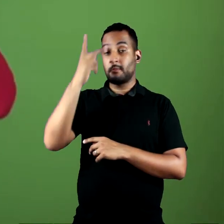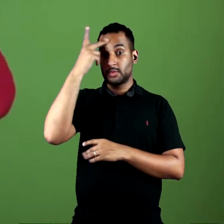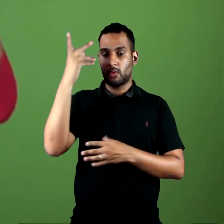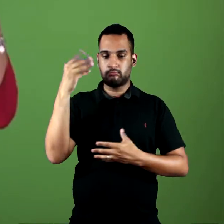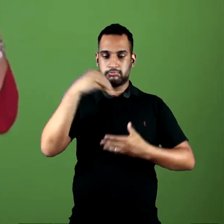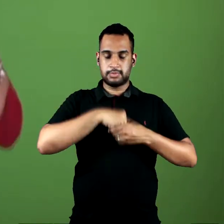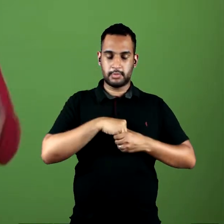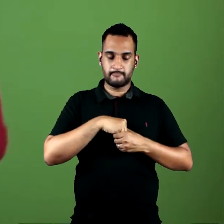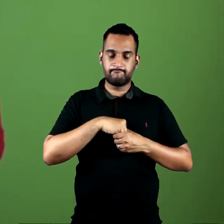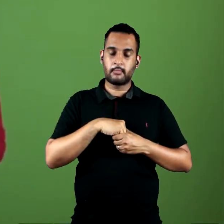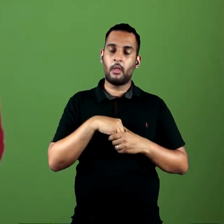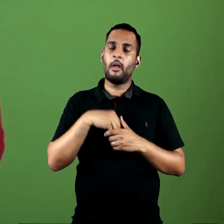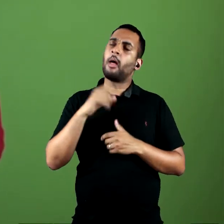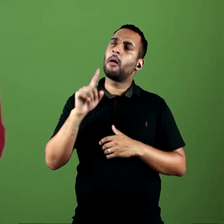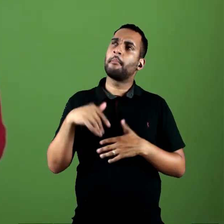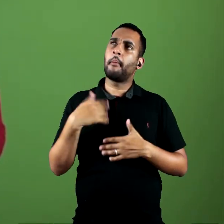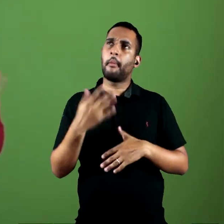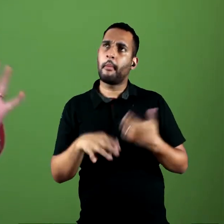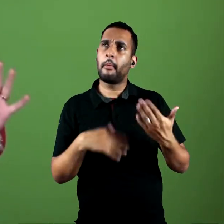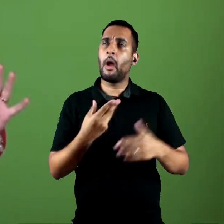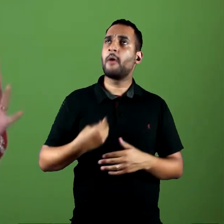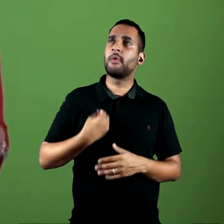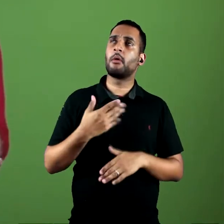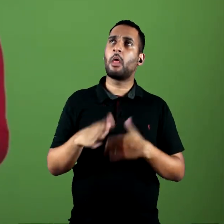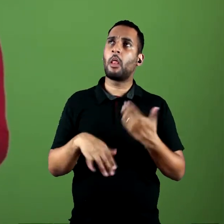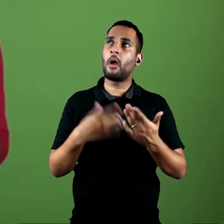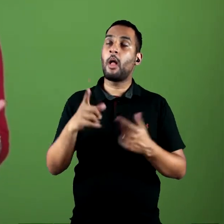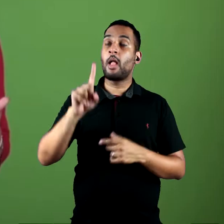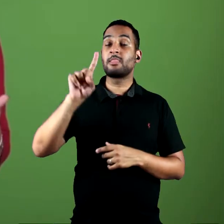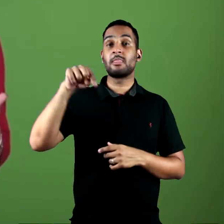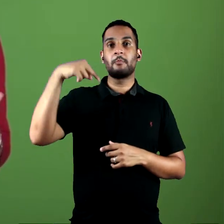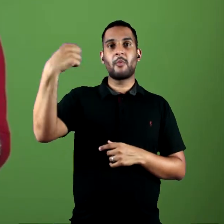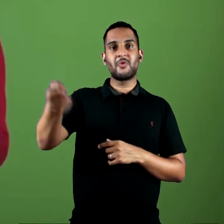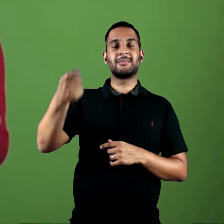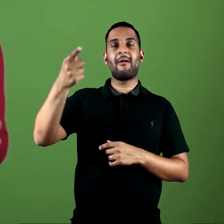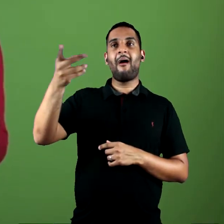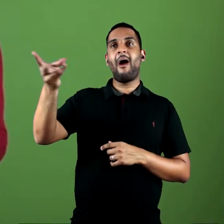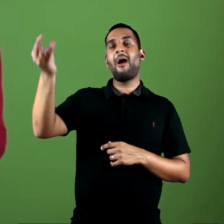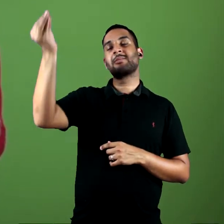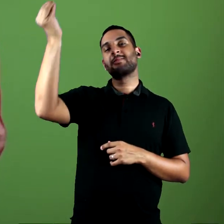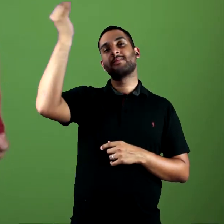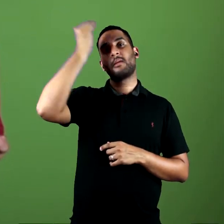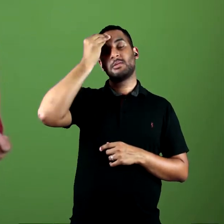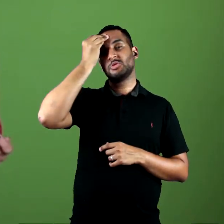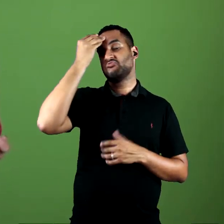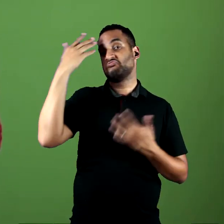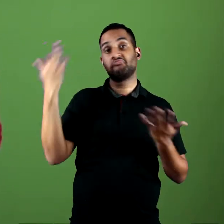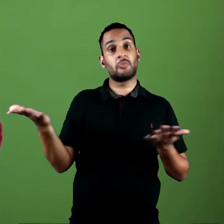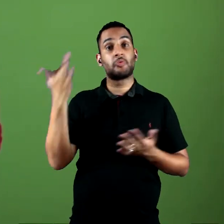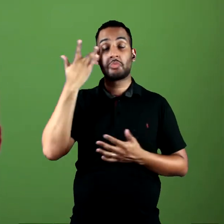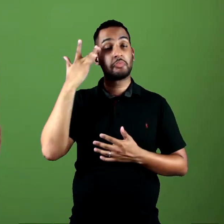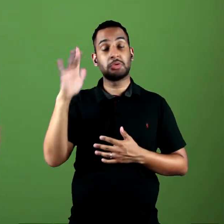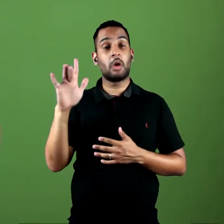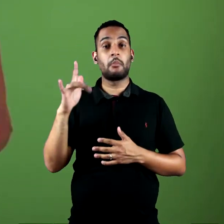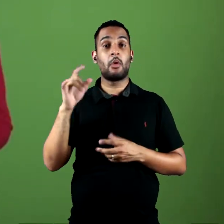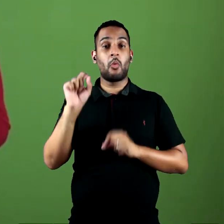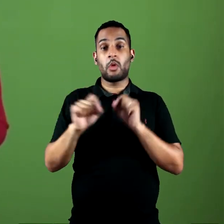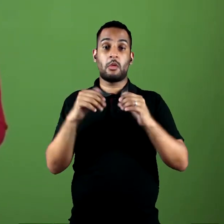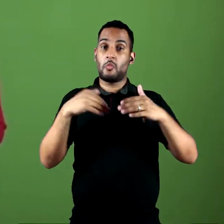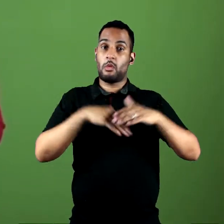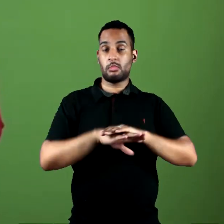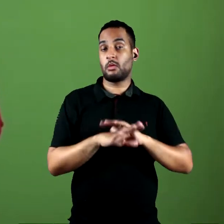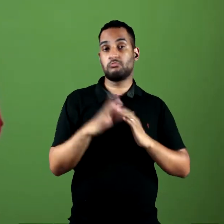torna consciente dela. Não há como prever quais experiências serão cristalizadas ou não.